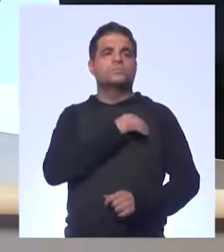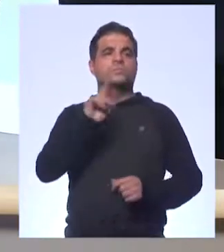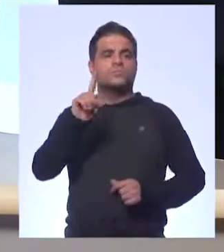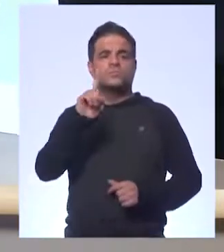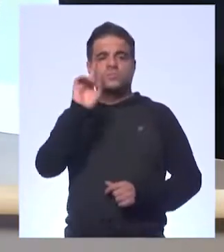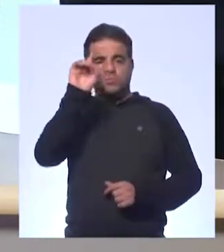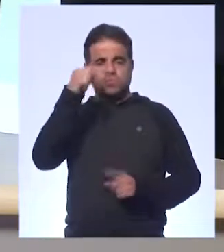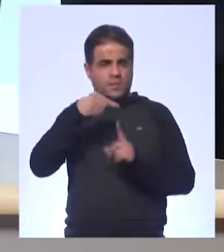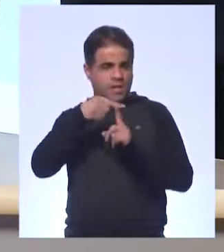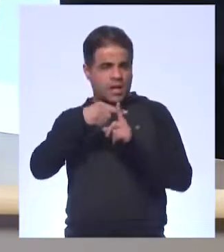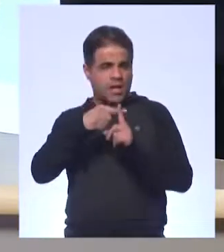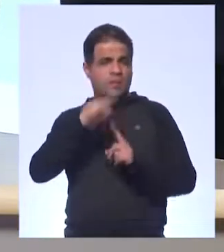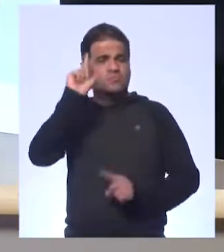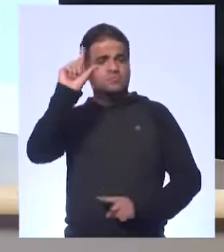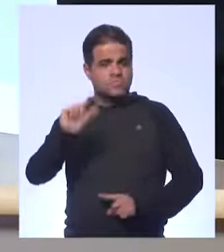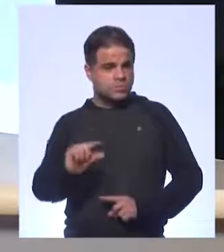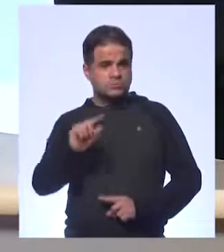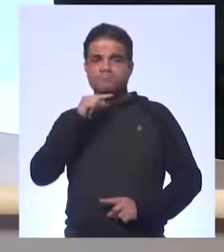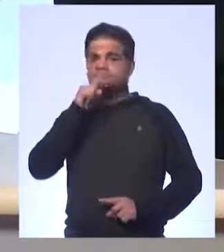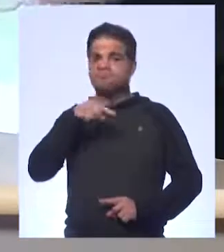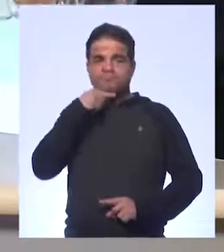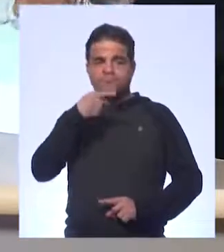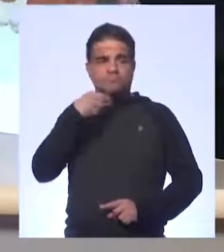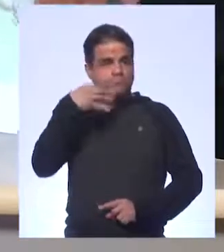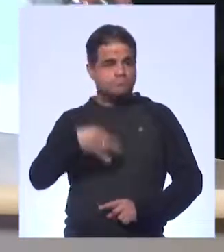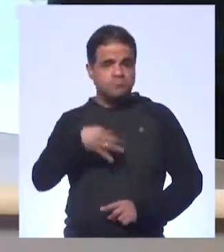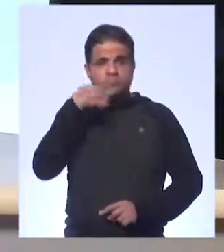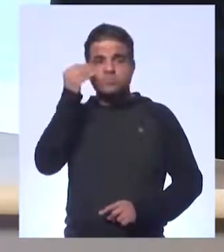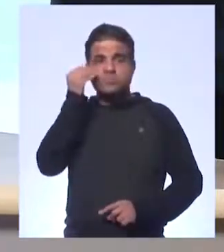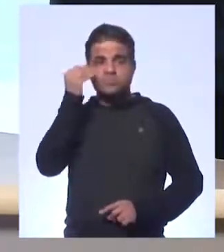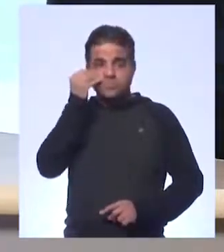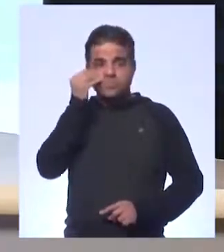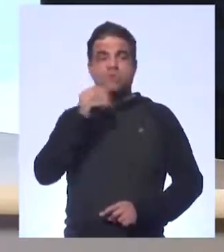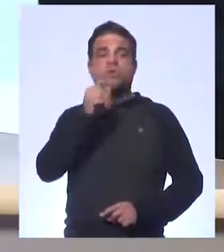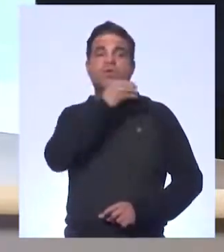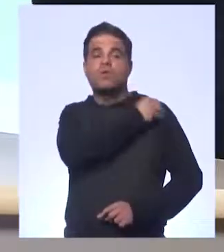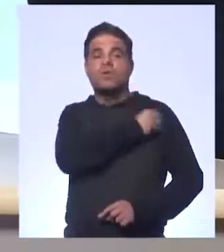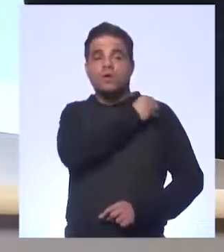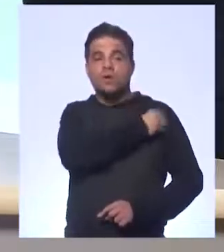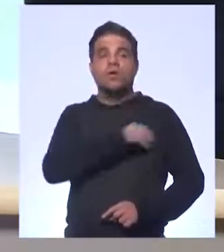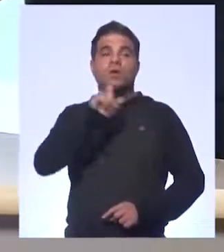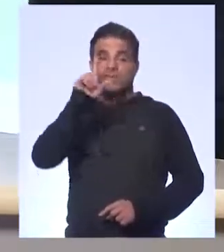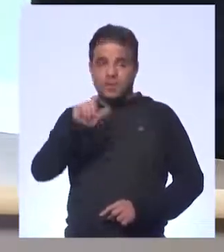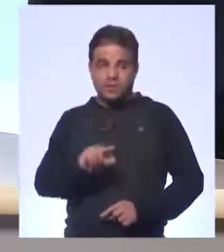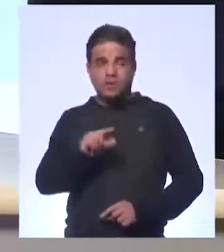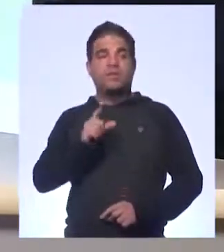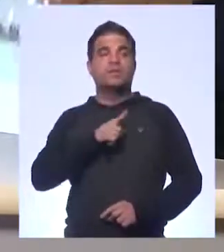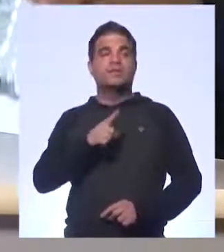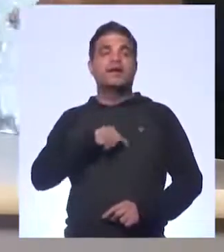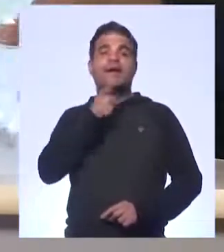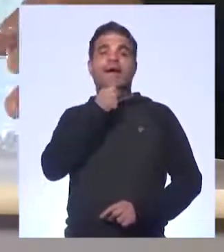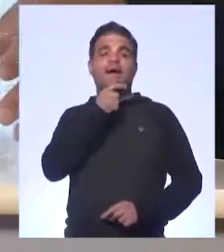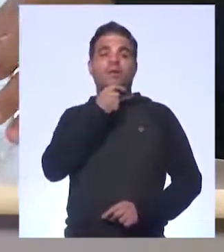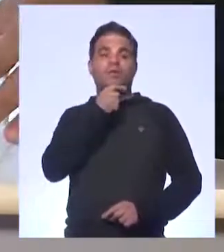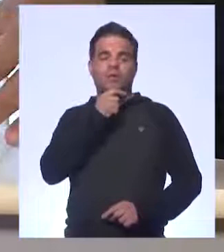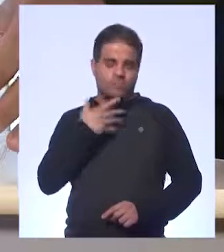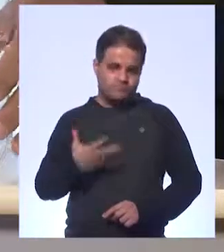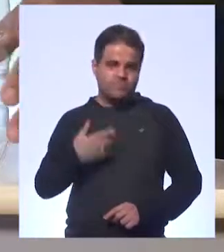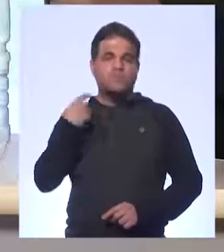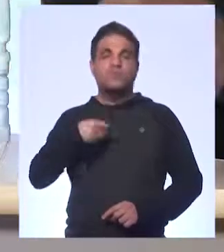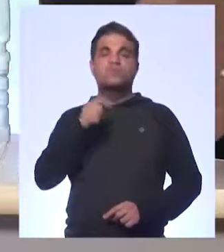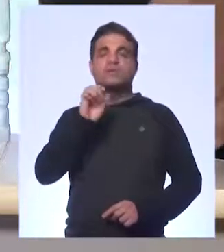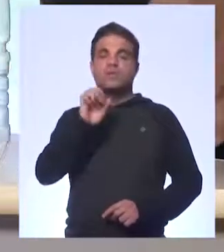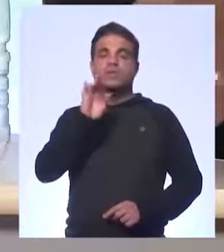grau menor, não vai dar certo o experimento. Porque o álcool com graduação menor, ele tem água. Então, eu tenho que usar